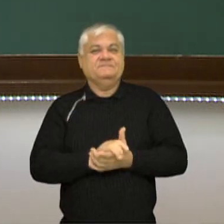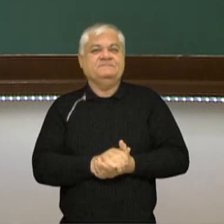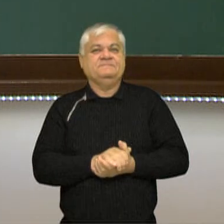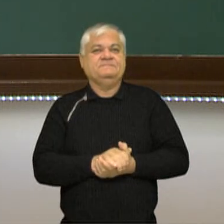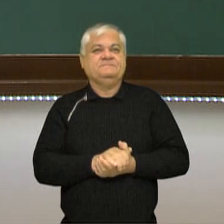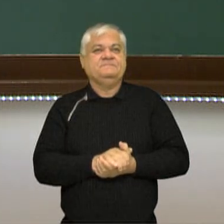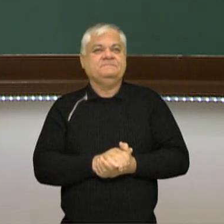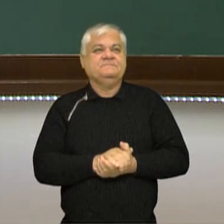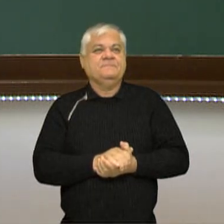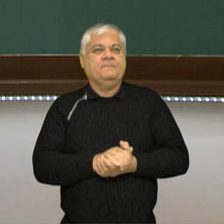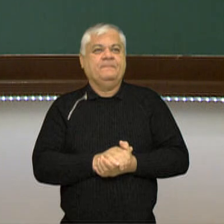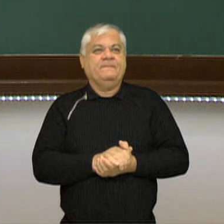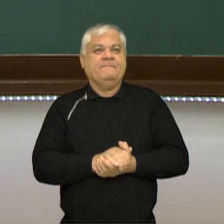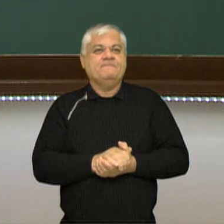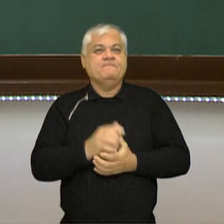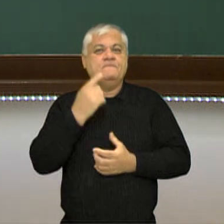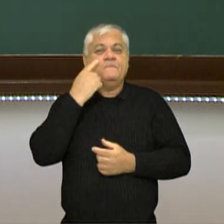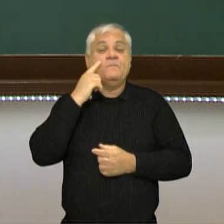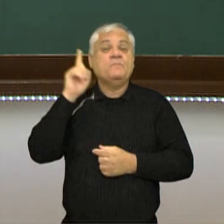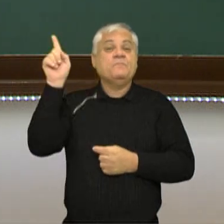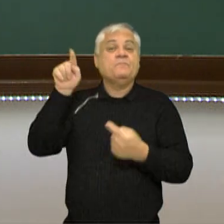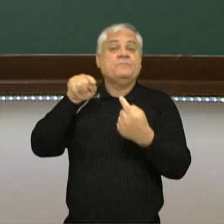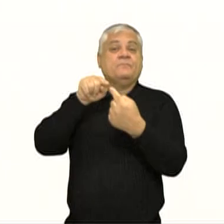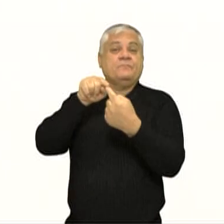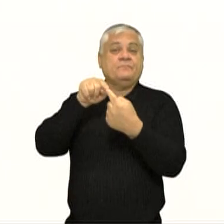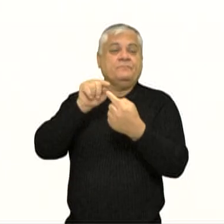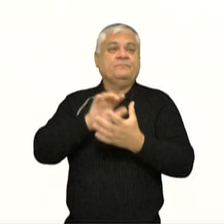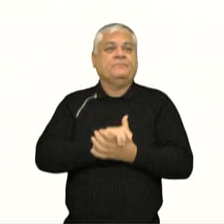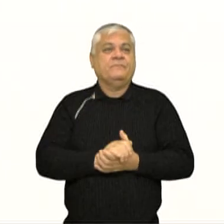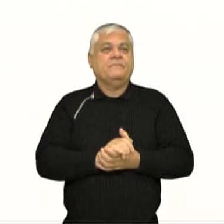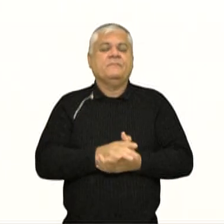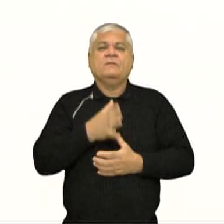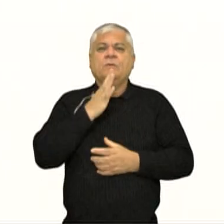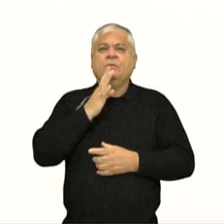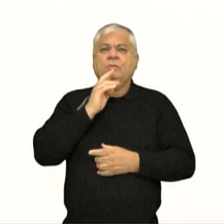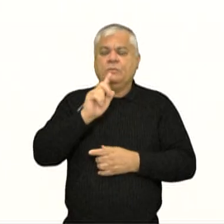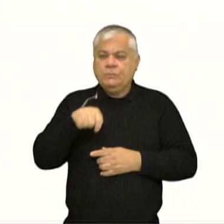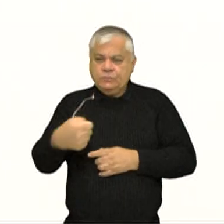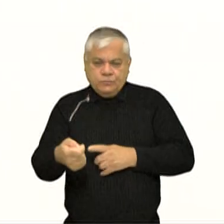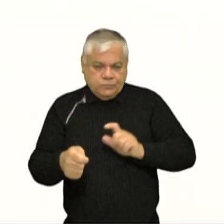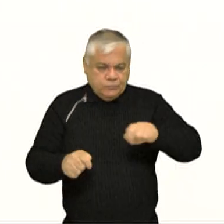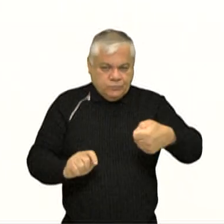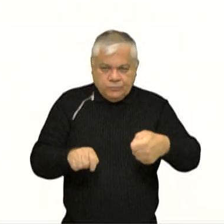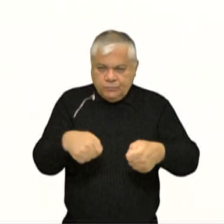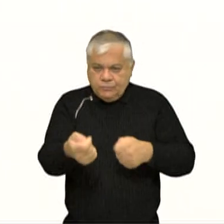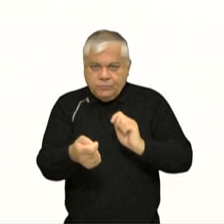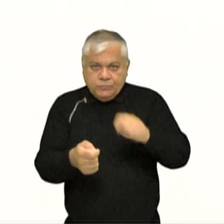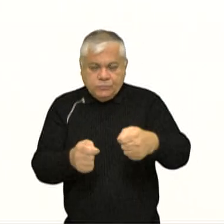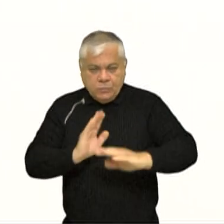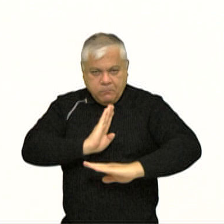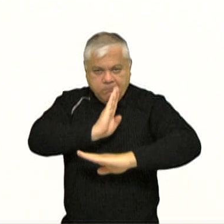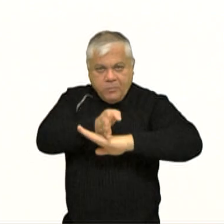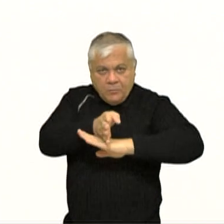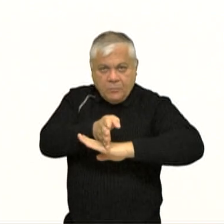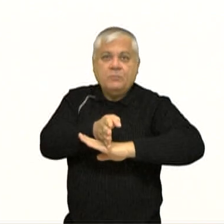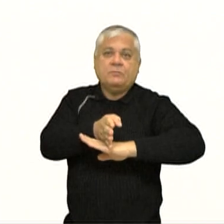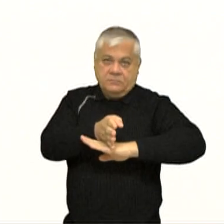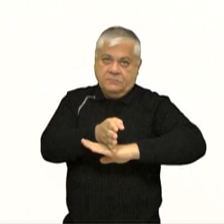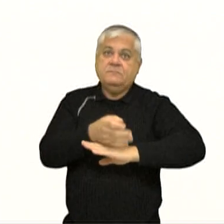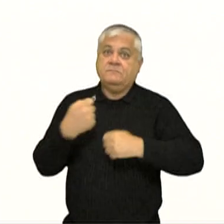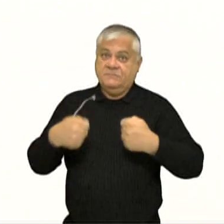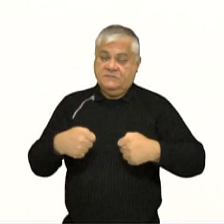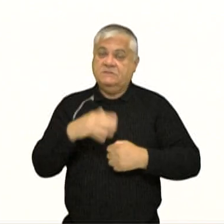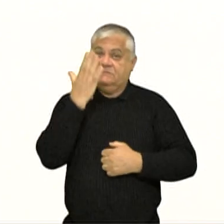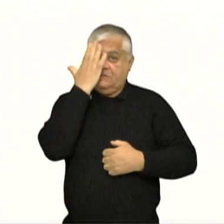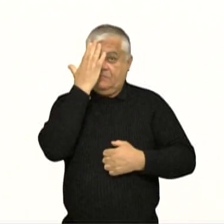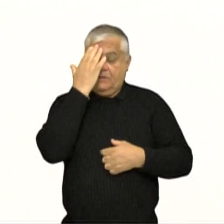partida. Então, olha só, nosso objetivo: conhecer algumas posições de xeque-mate elementares para que a gente